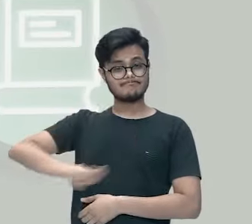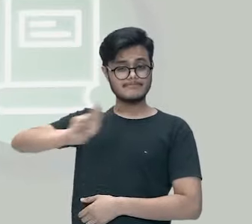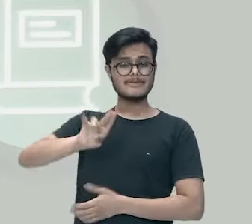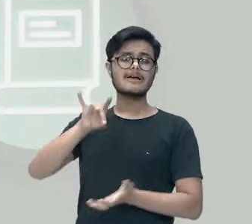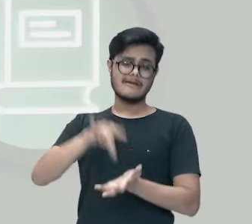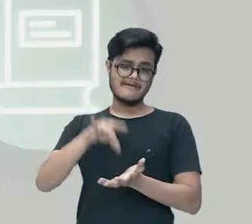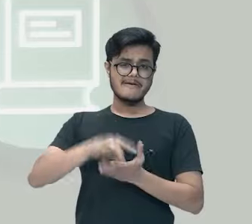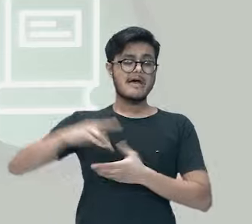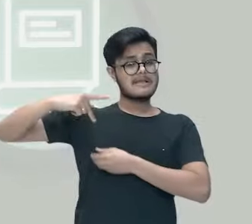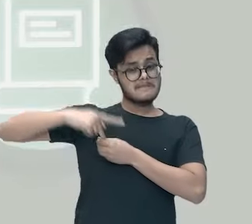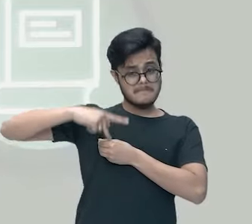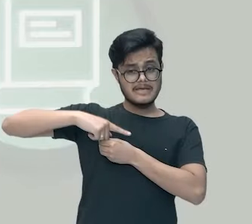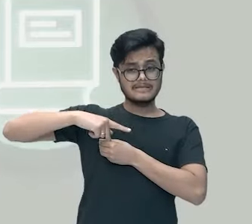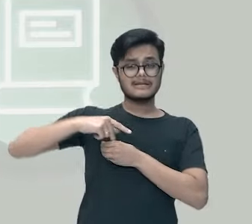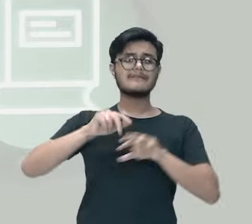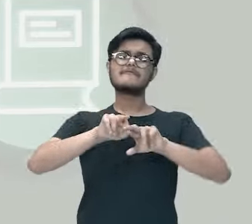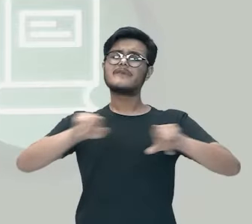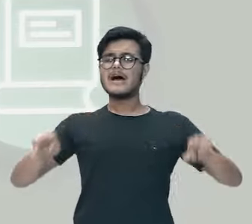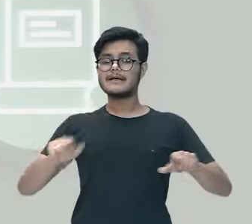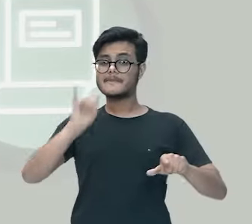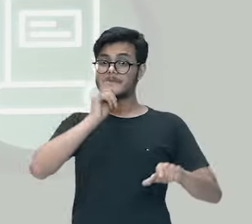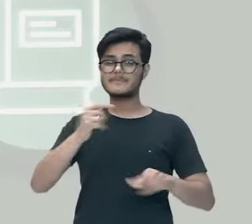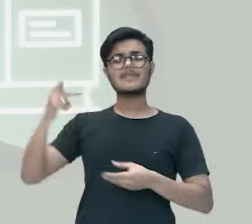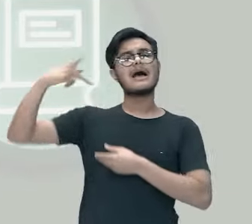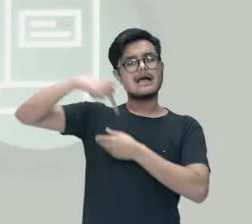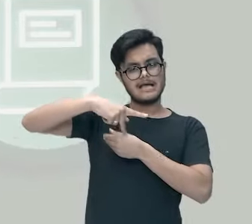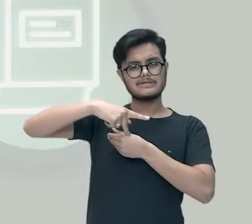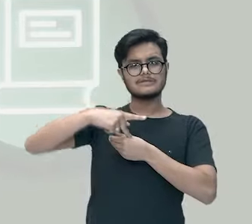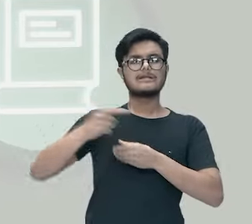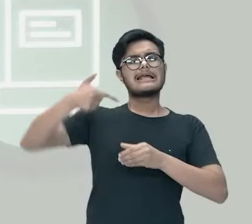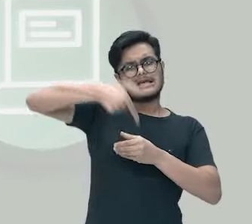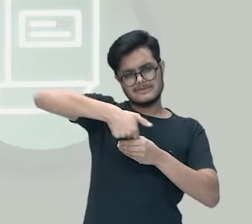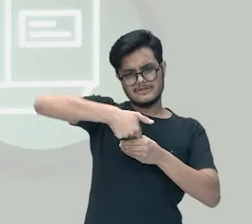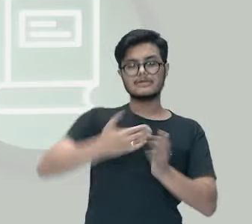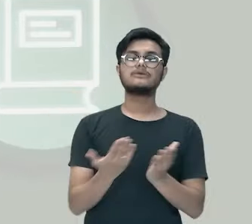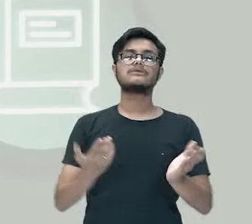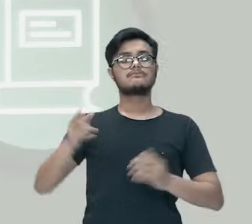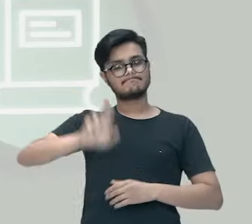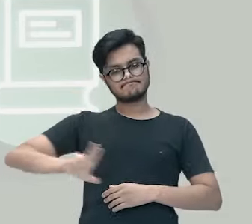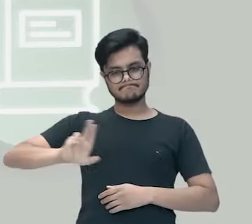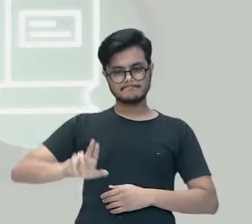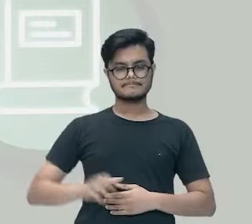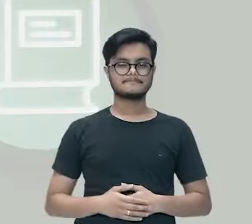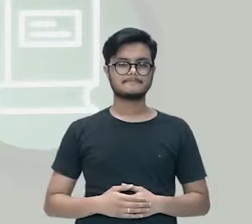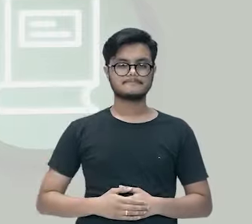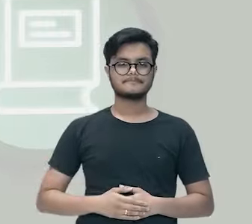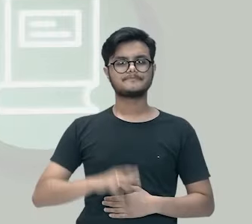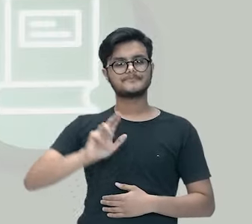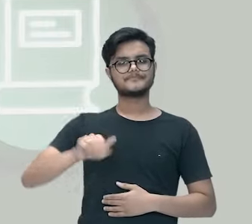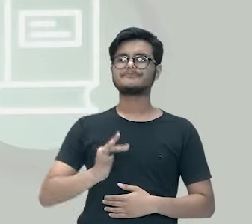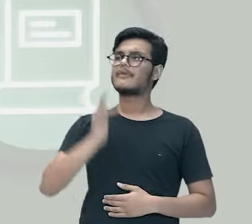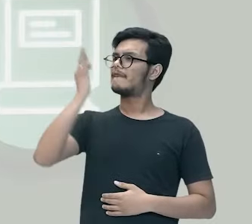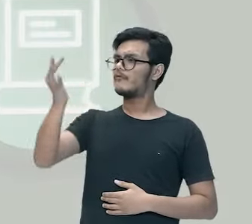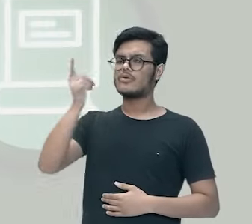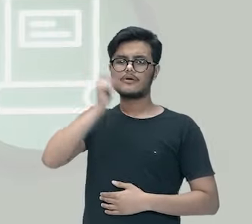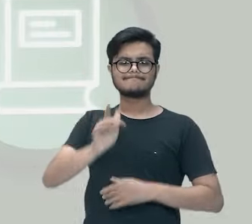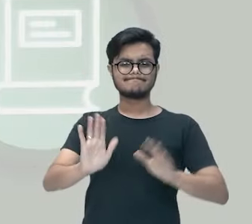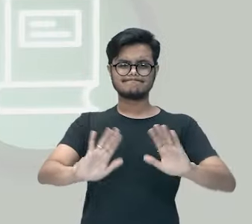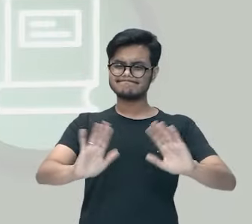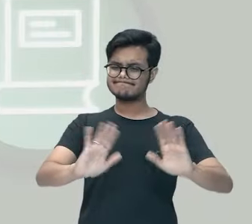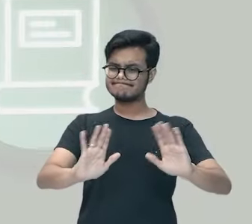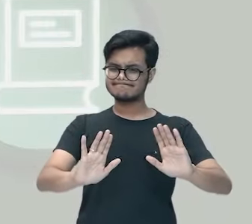produção, principalmente dos combustíveis, levou para ser formado. Então, isso a gente não vai conseguir formar para que a gente continue